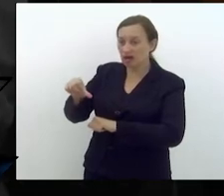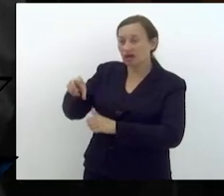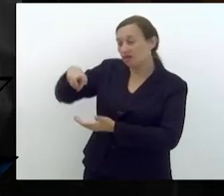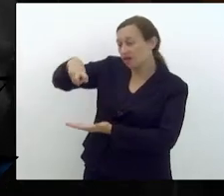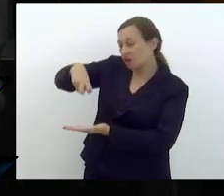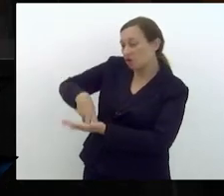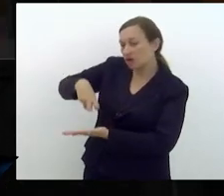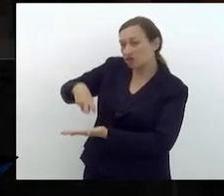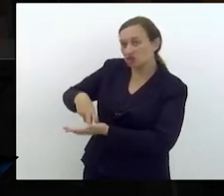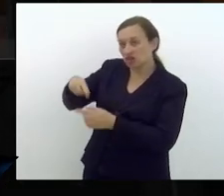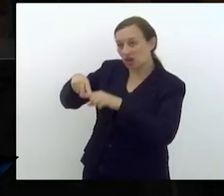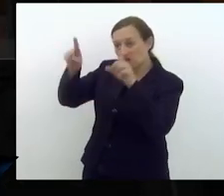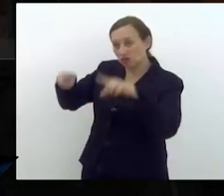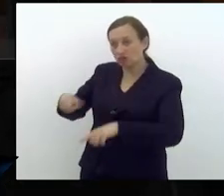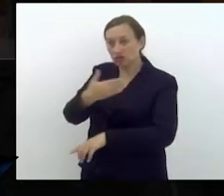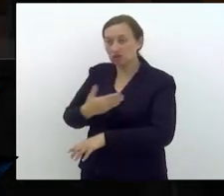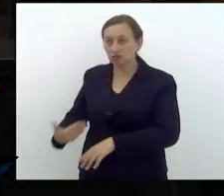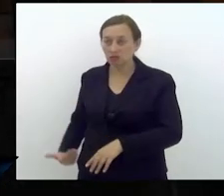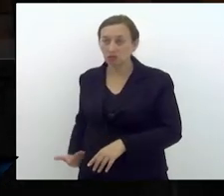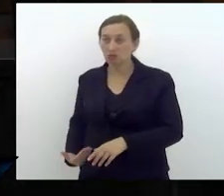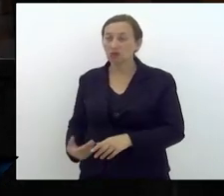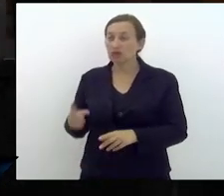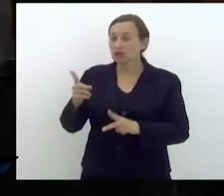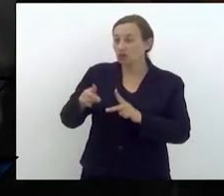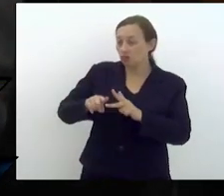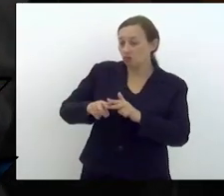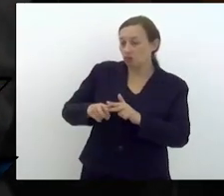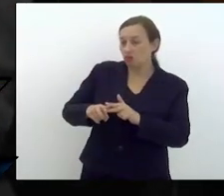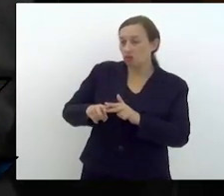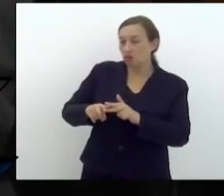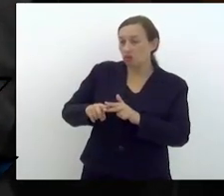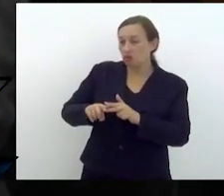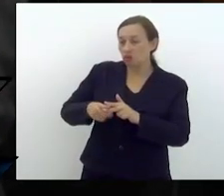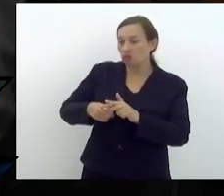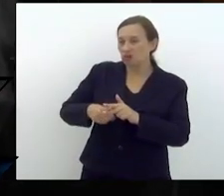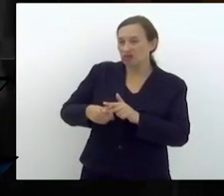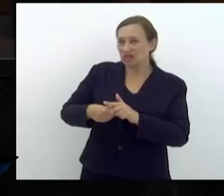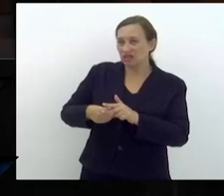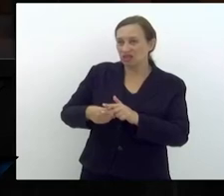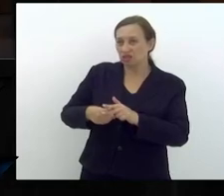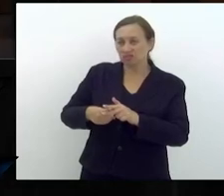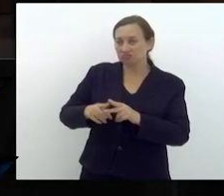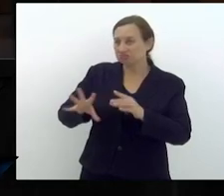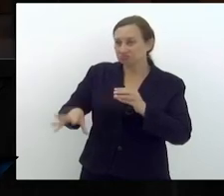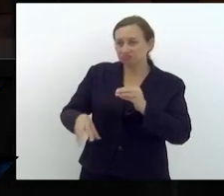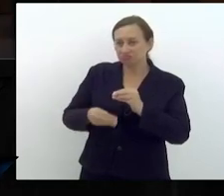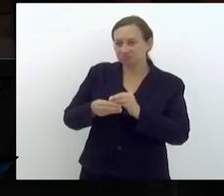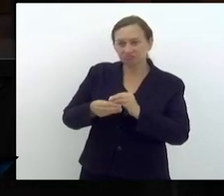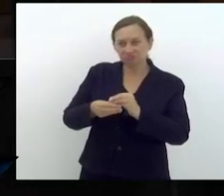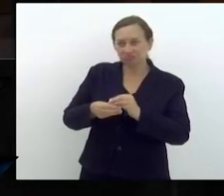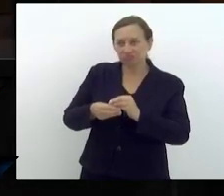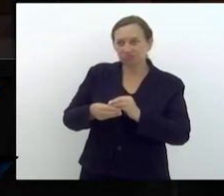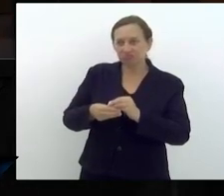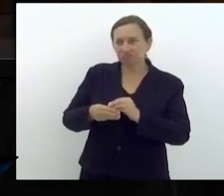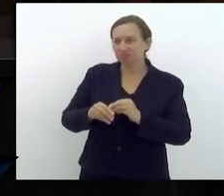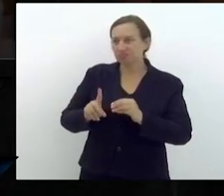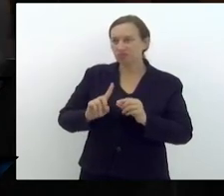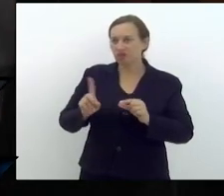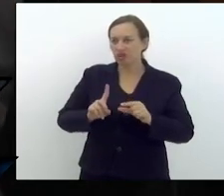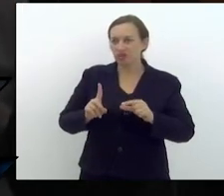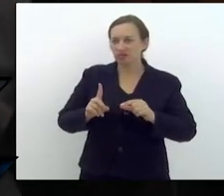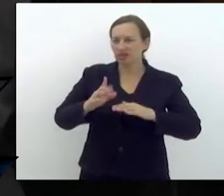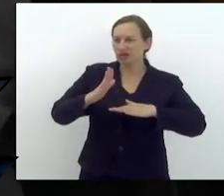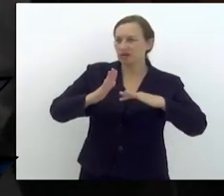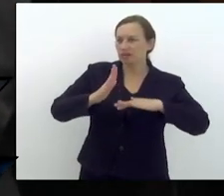não reajustando os seus auxílios não fazendo mais plano de cargos e